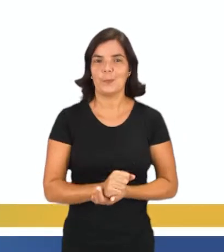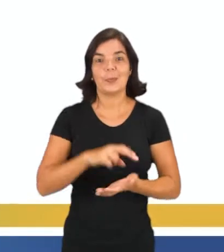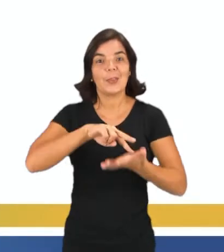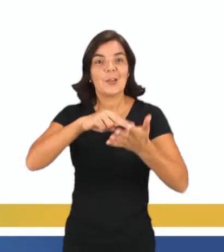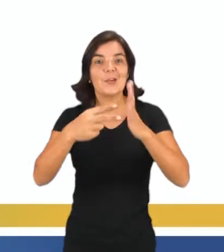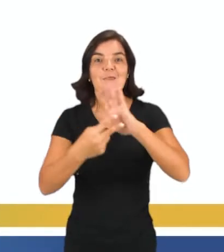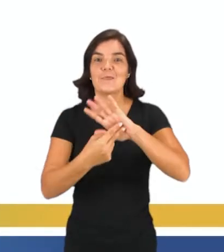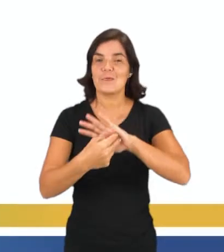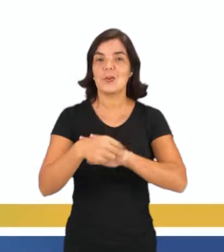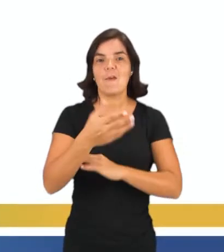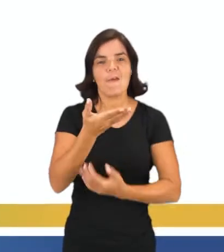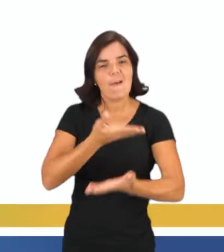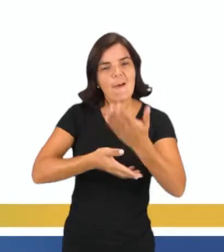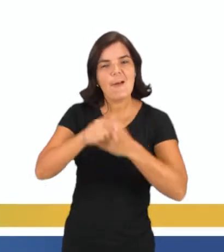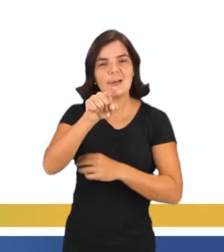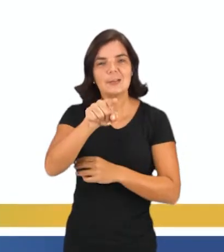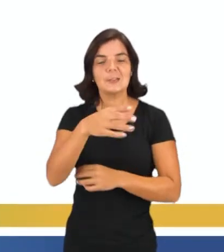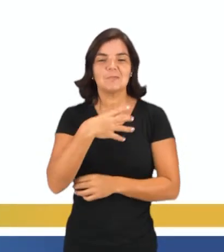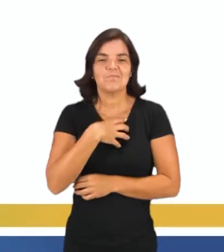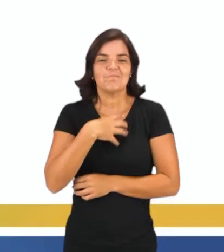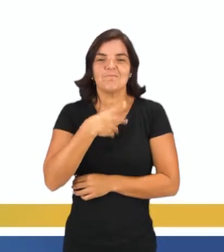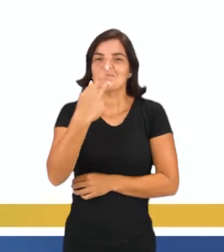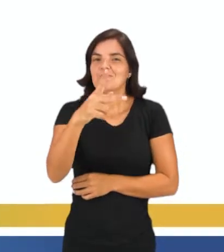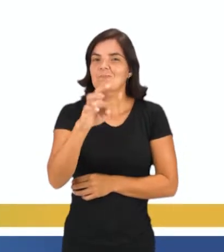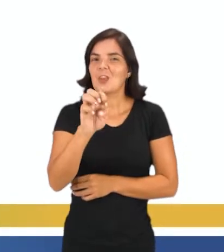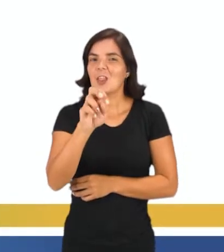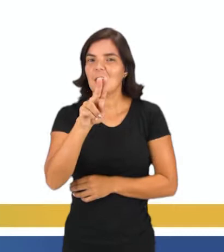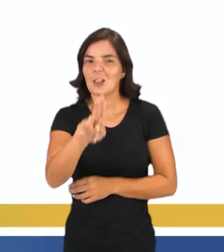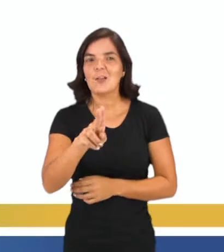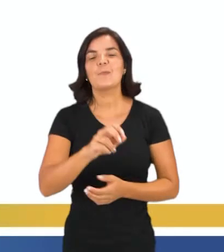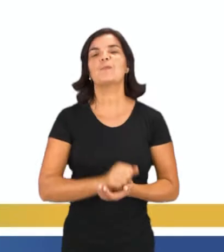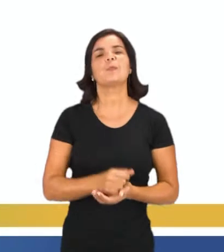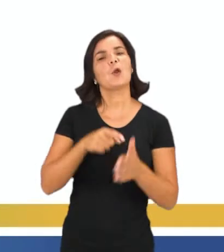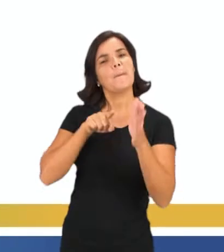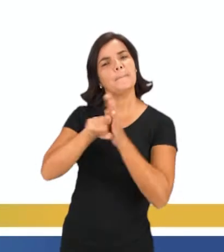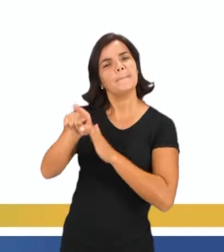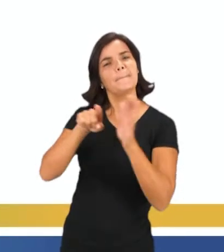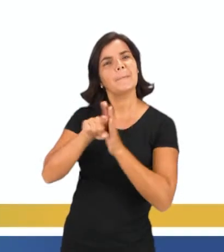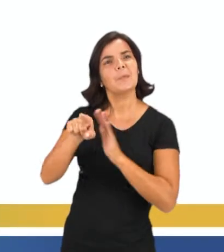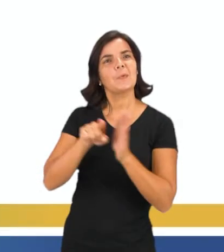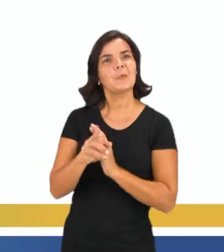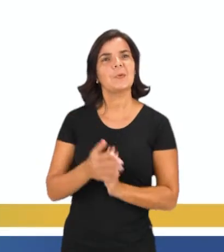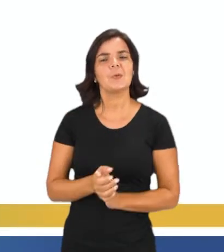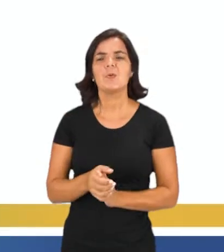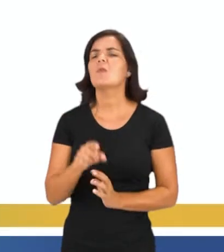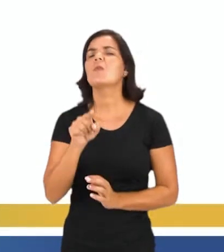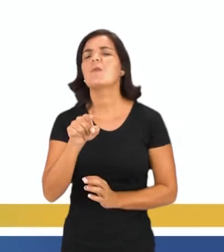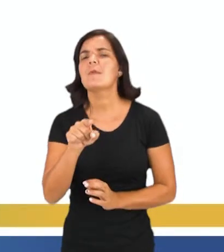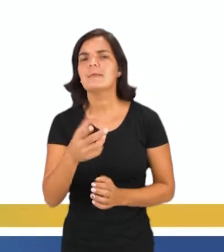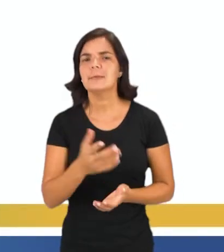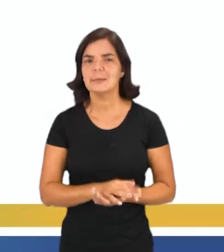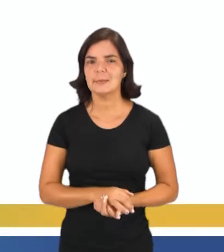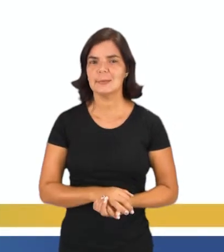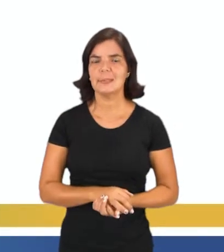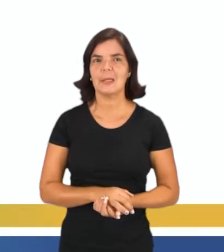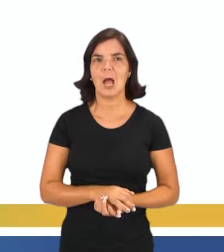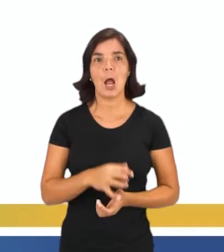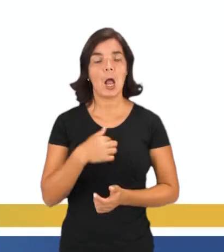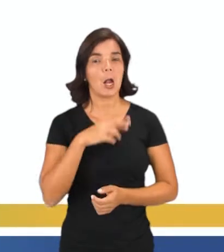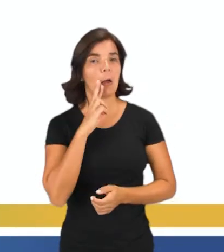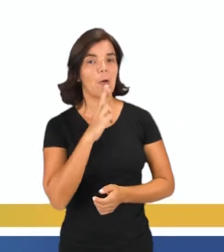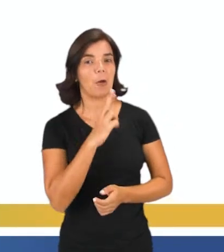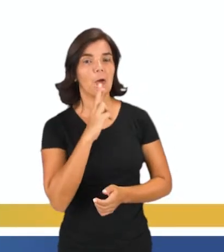Ou seja, com relação a você, eu me sinto assim, teu. E aí ele pergunta para ela: e vós? E você? E aí